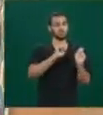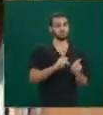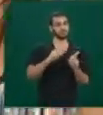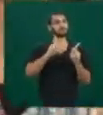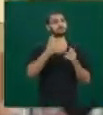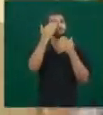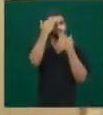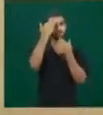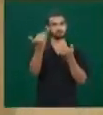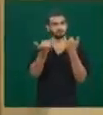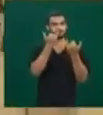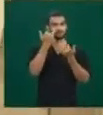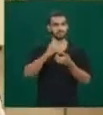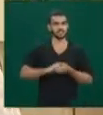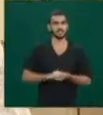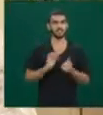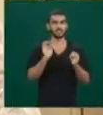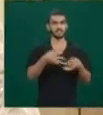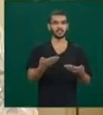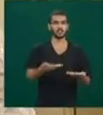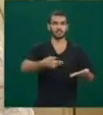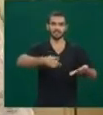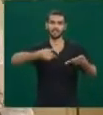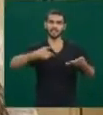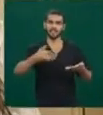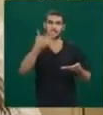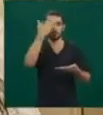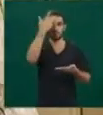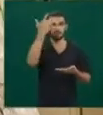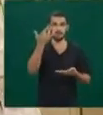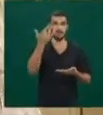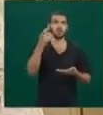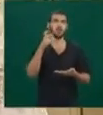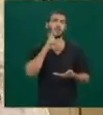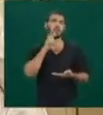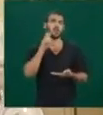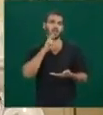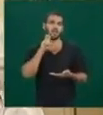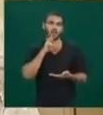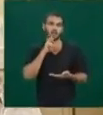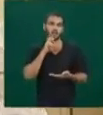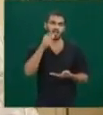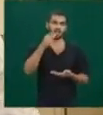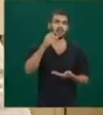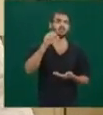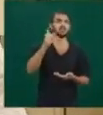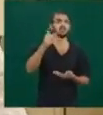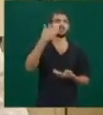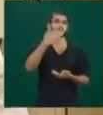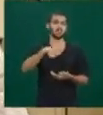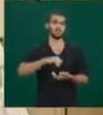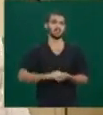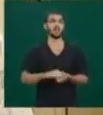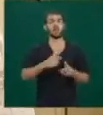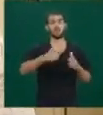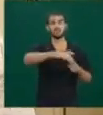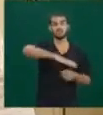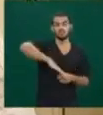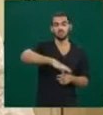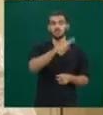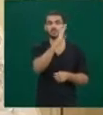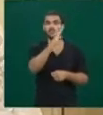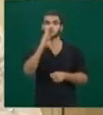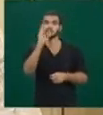informações. Finalizando aí com o convite, o Sarau Sons Poéticos é amanhã, quinta-feira, às 19h30, aqui no hall interno da Biblioteca